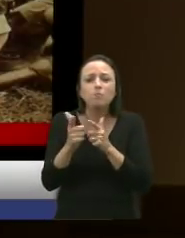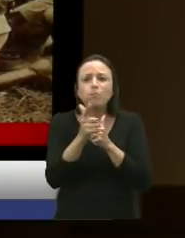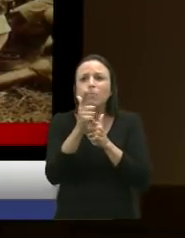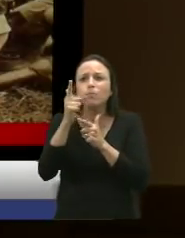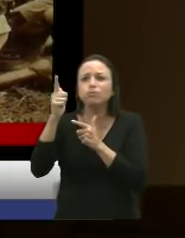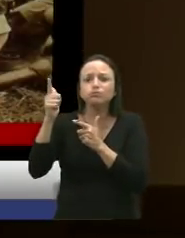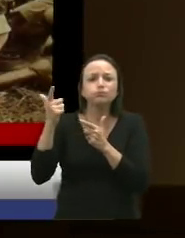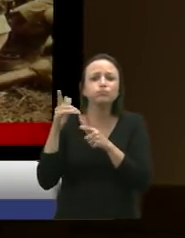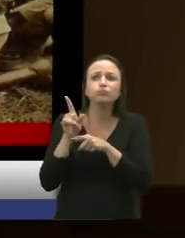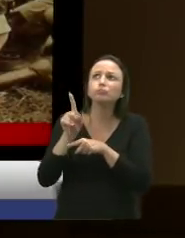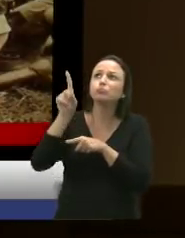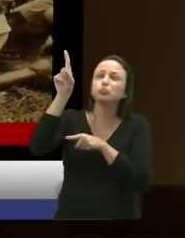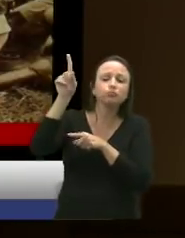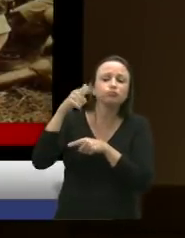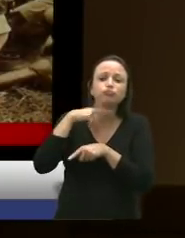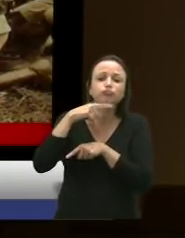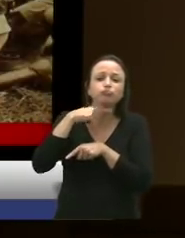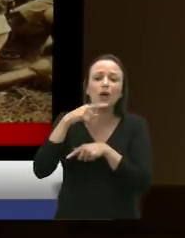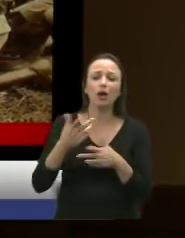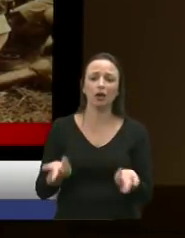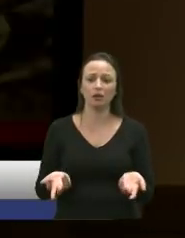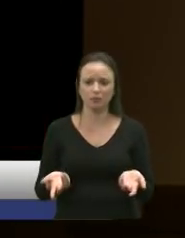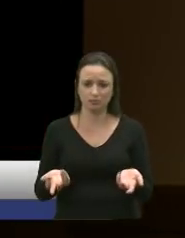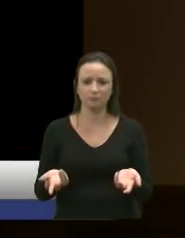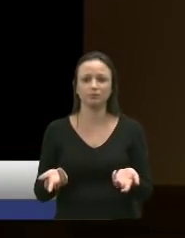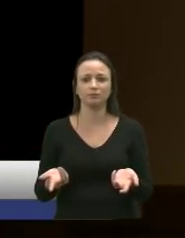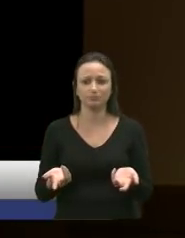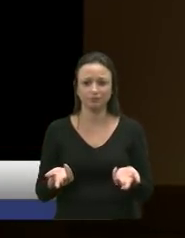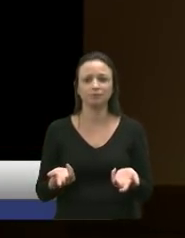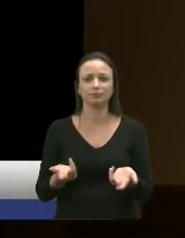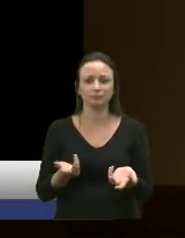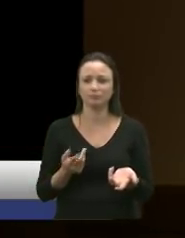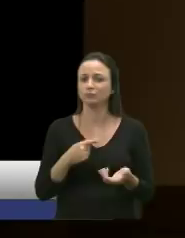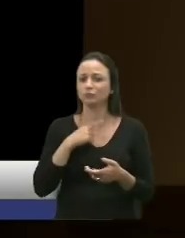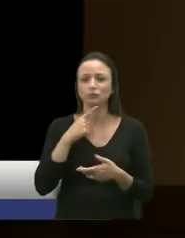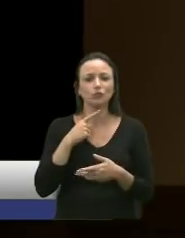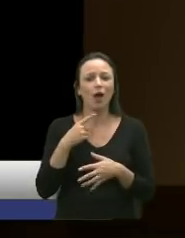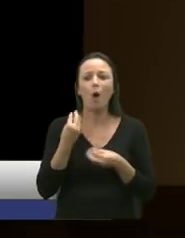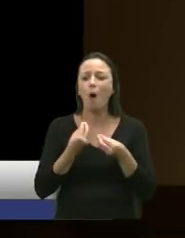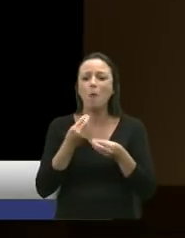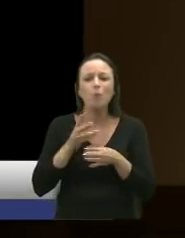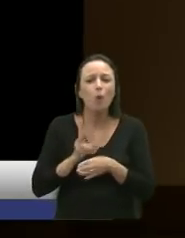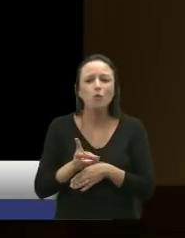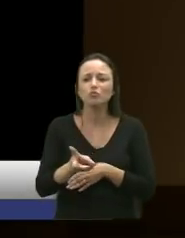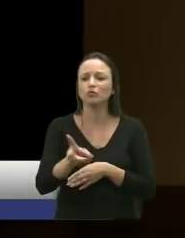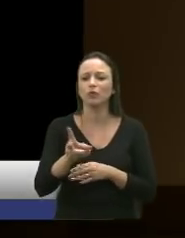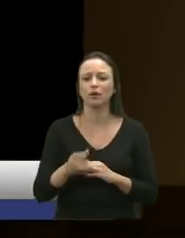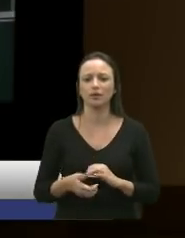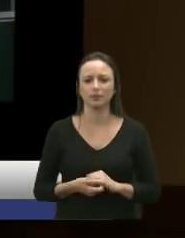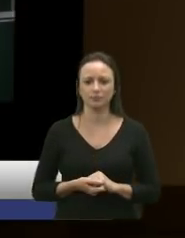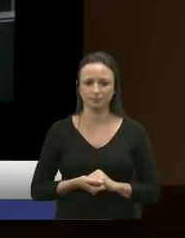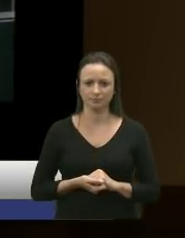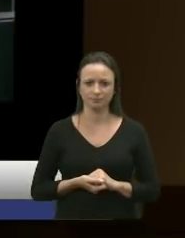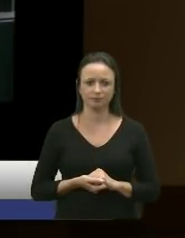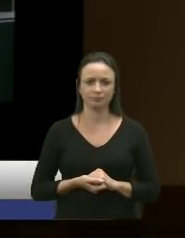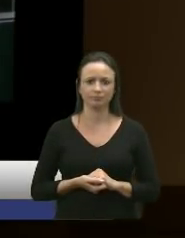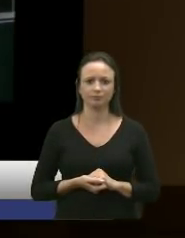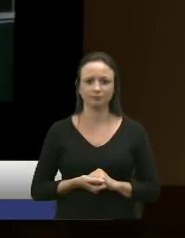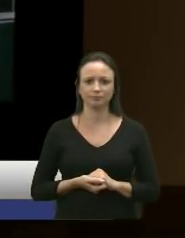fuzilaria antiaérea. O tempo passava e não tinha mais como resistir. Vejamos.